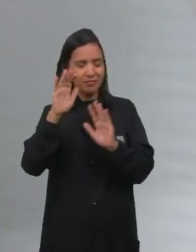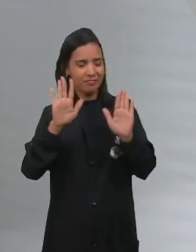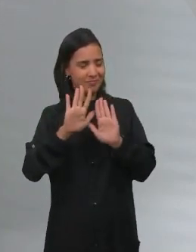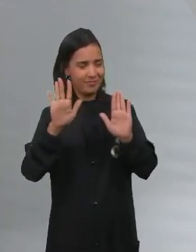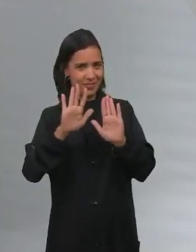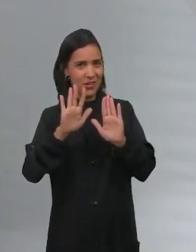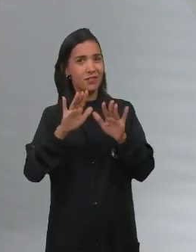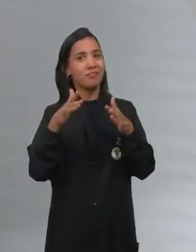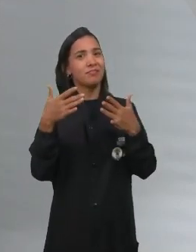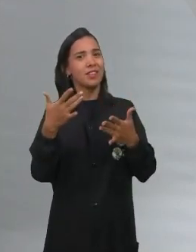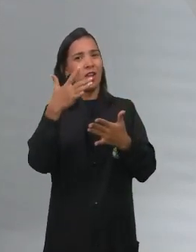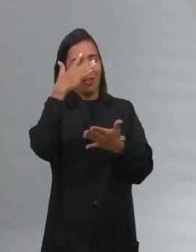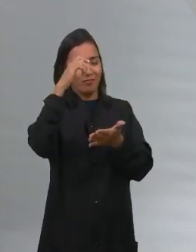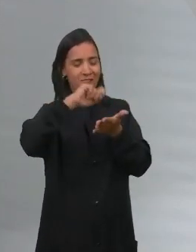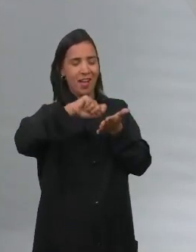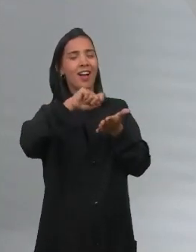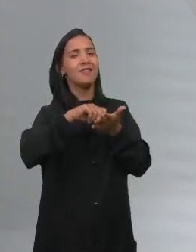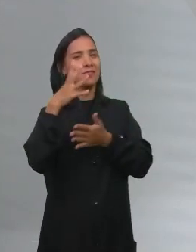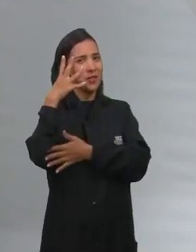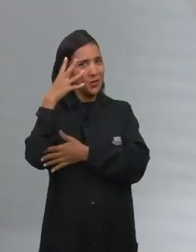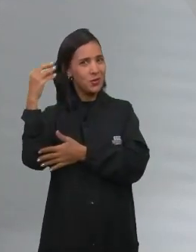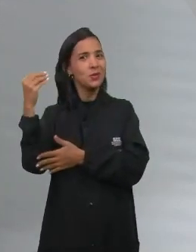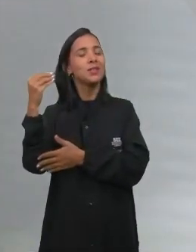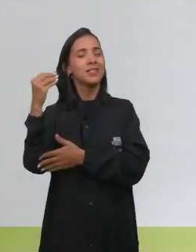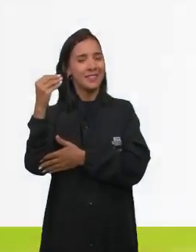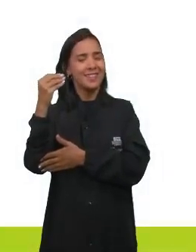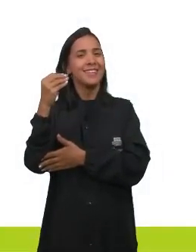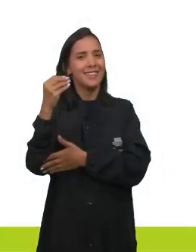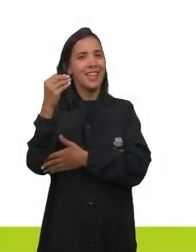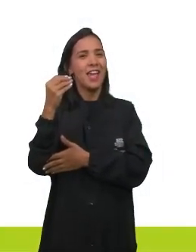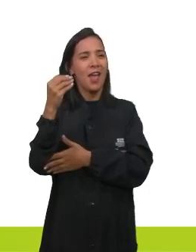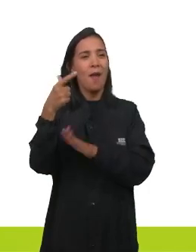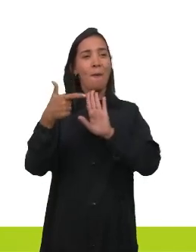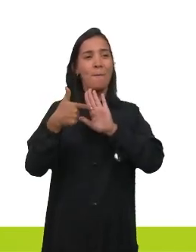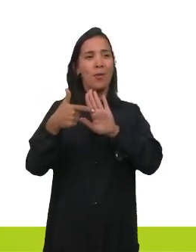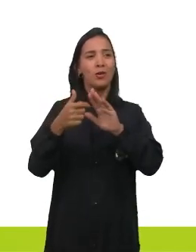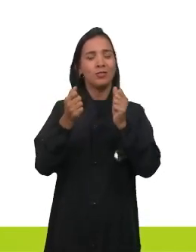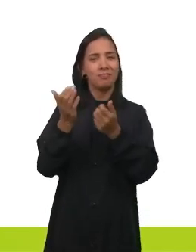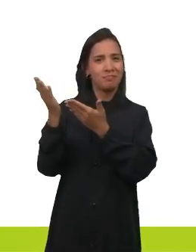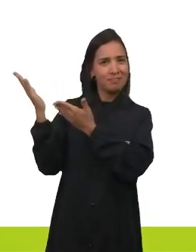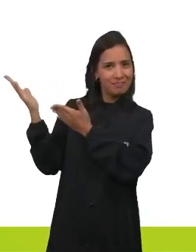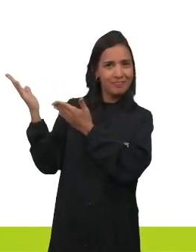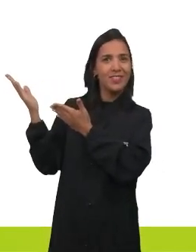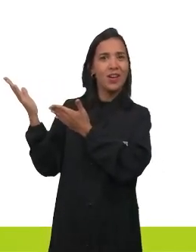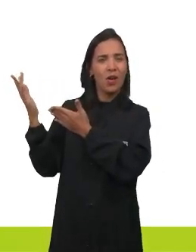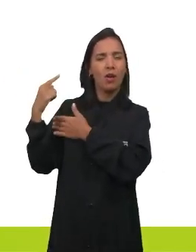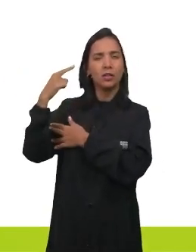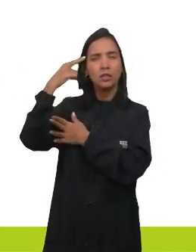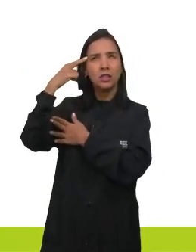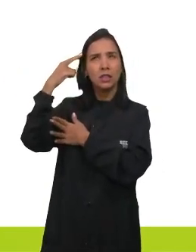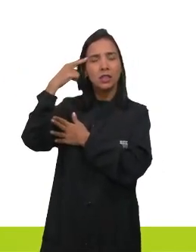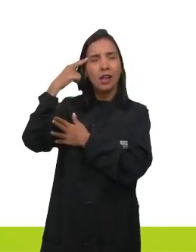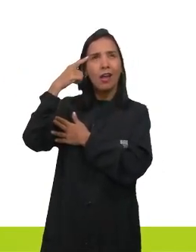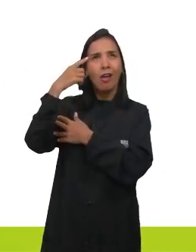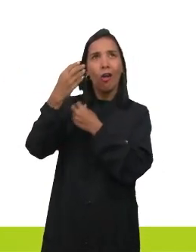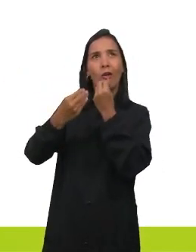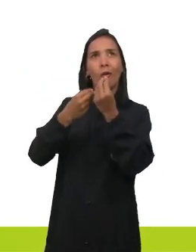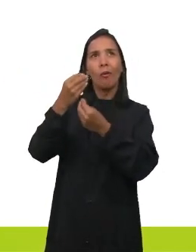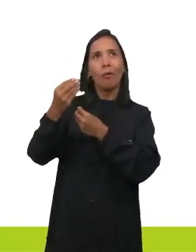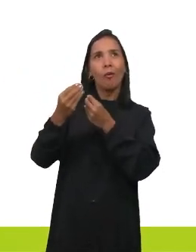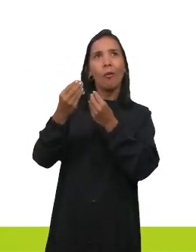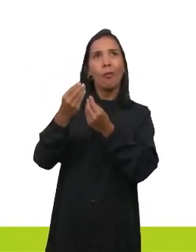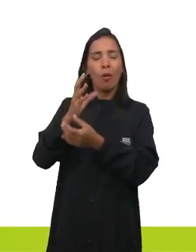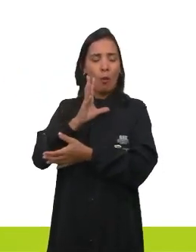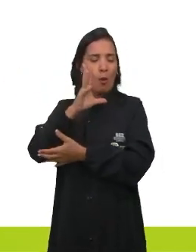uma produção literária, aí, como aparece na tela para vocês, de idealização amorosa, em que eu tenho